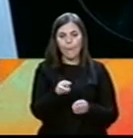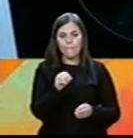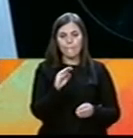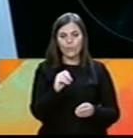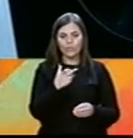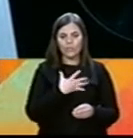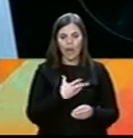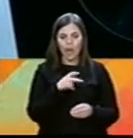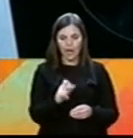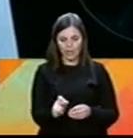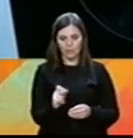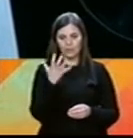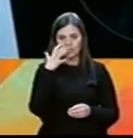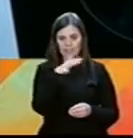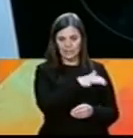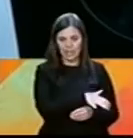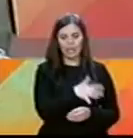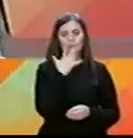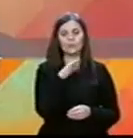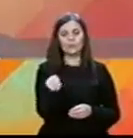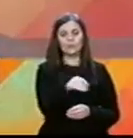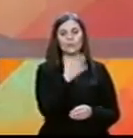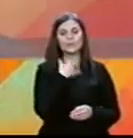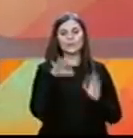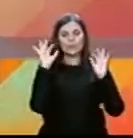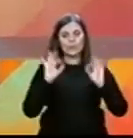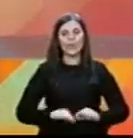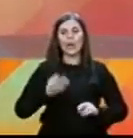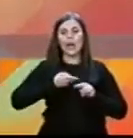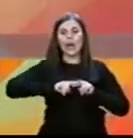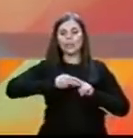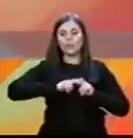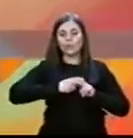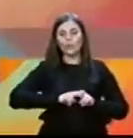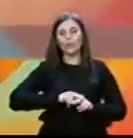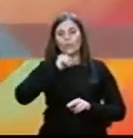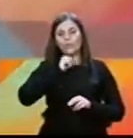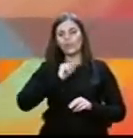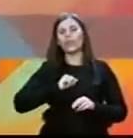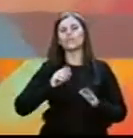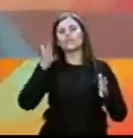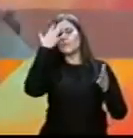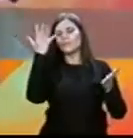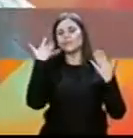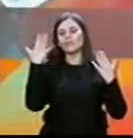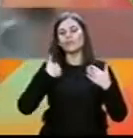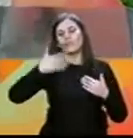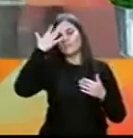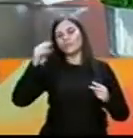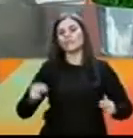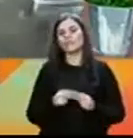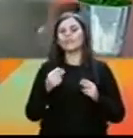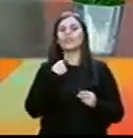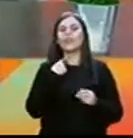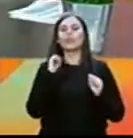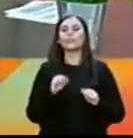QB. Muito bem. Está tudo. Está tudo. Mãos ao muito obrigada, muito obrigada, João. Ora, atum. O atum usa-se muito no verão, não é? Exato. E acho que é uma chamada saladinha... carne do mar.